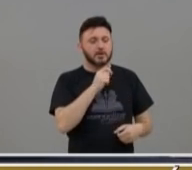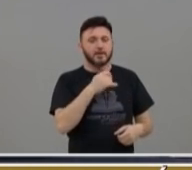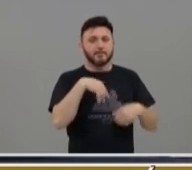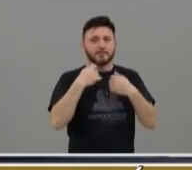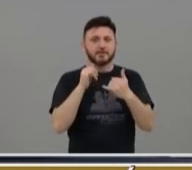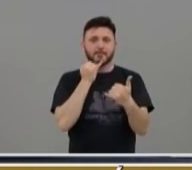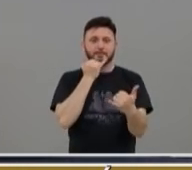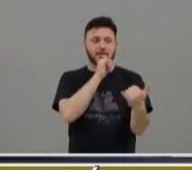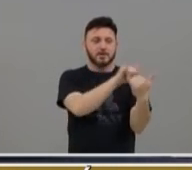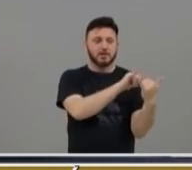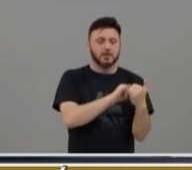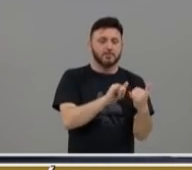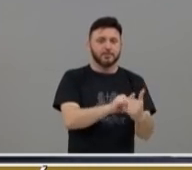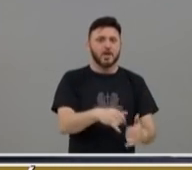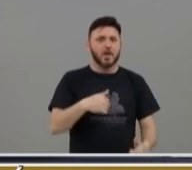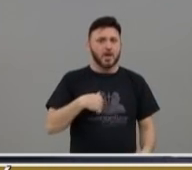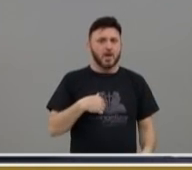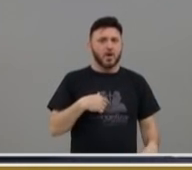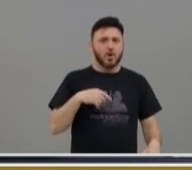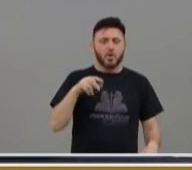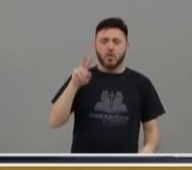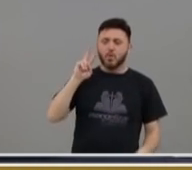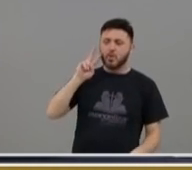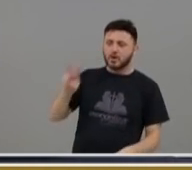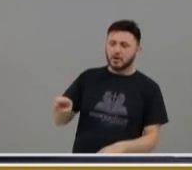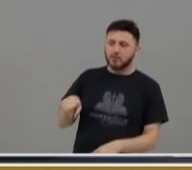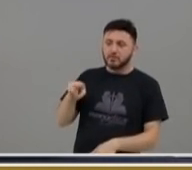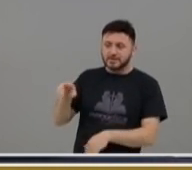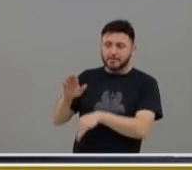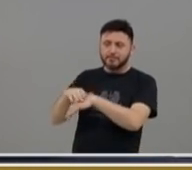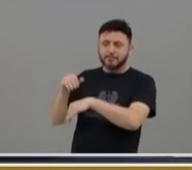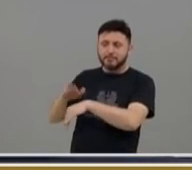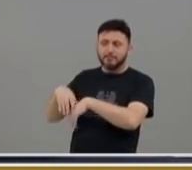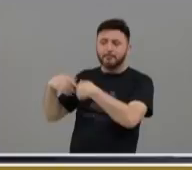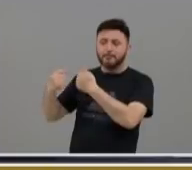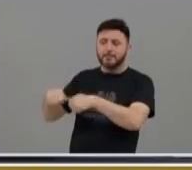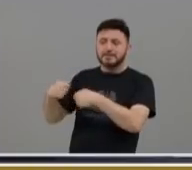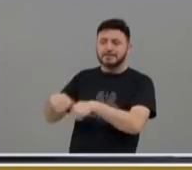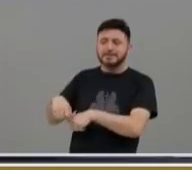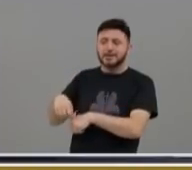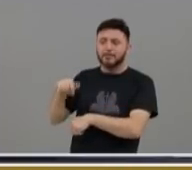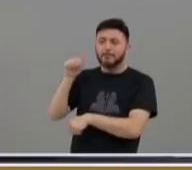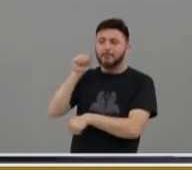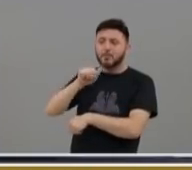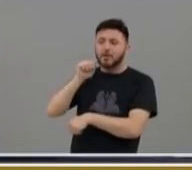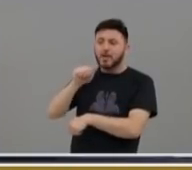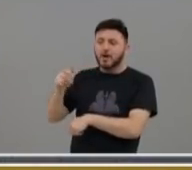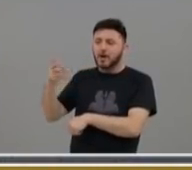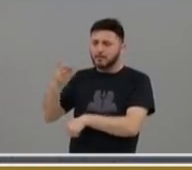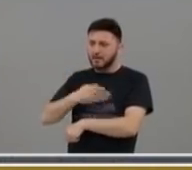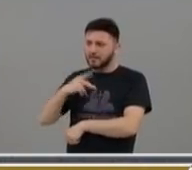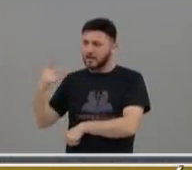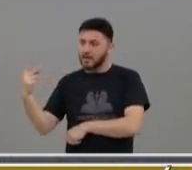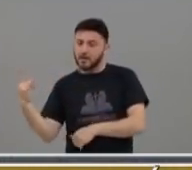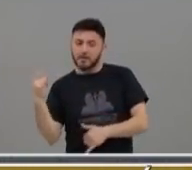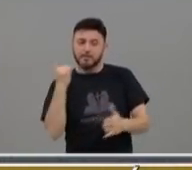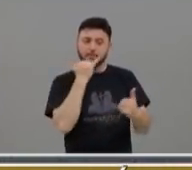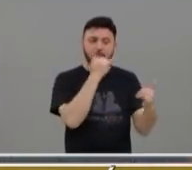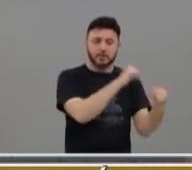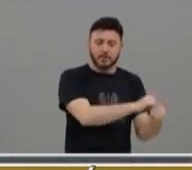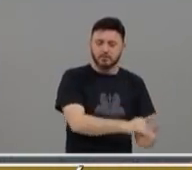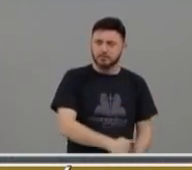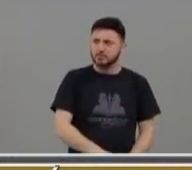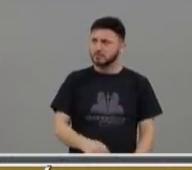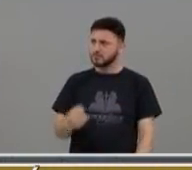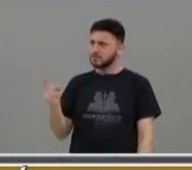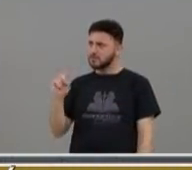E eu olhei para a irmã e falei assim, você precisa chamar fulana de tal para perdoar essa mulher. E ela, mas padre, ela diz assim que não